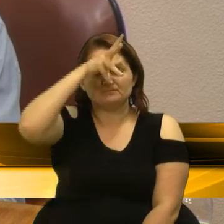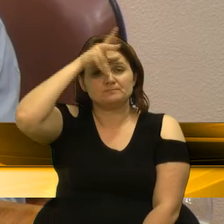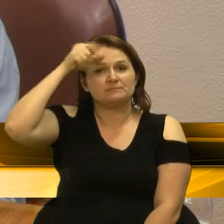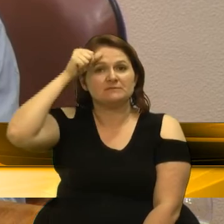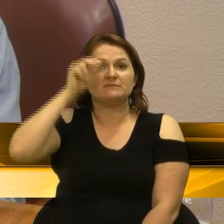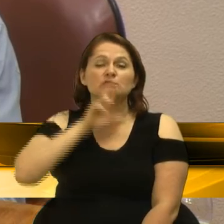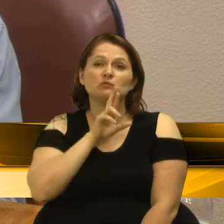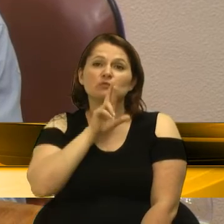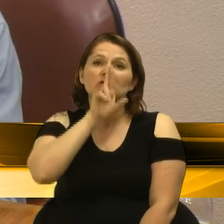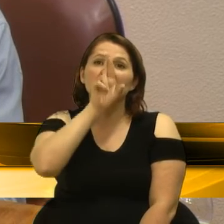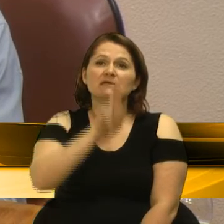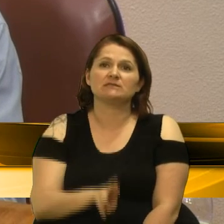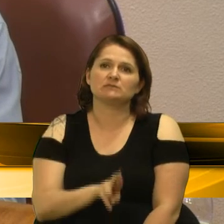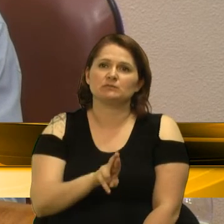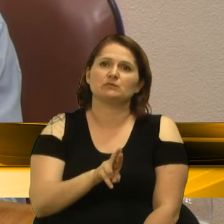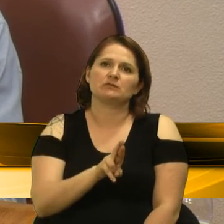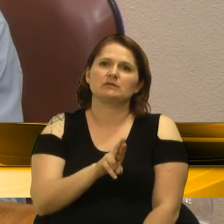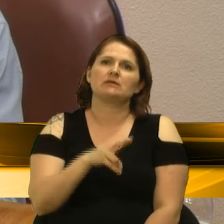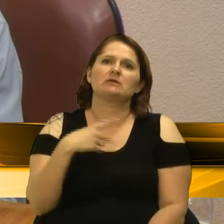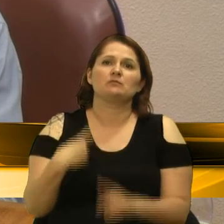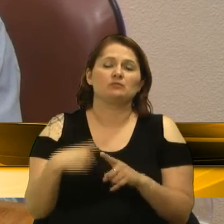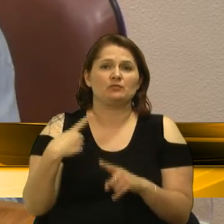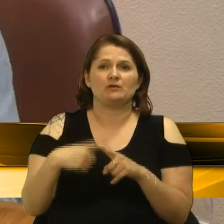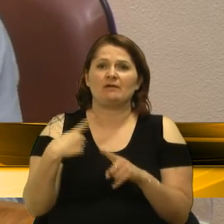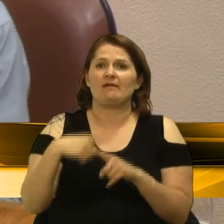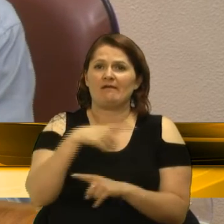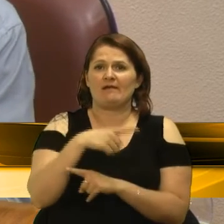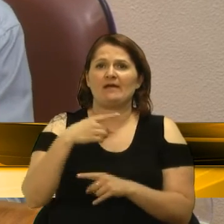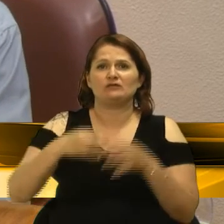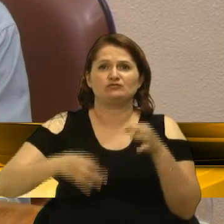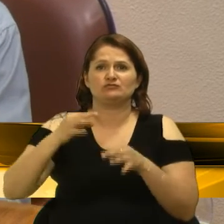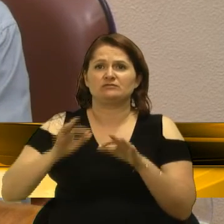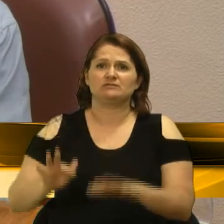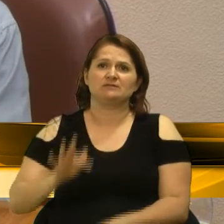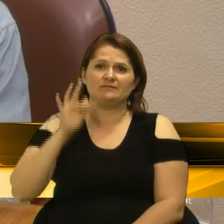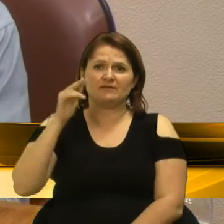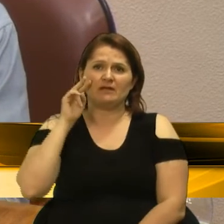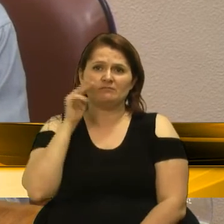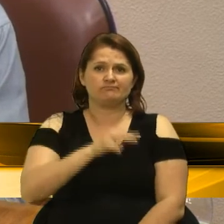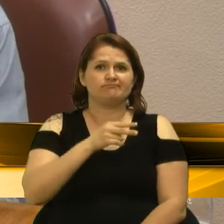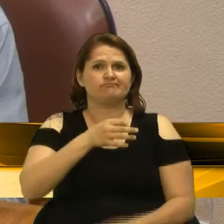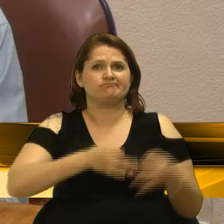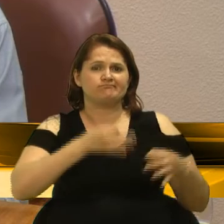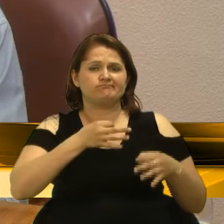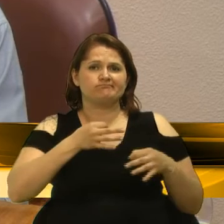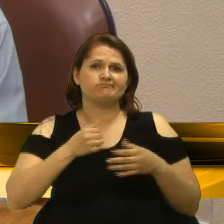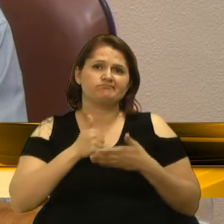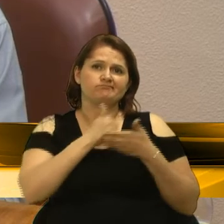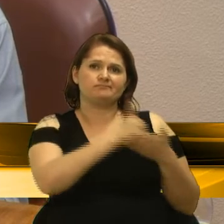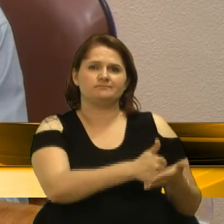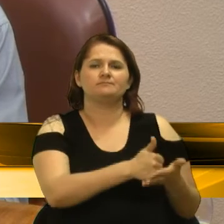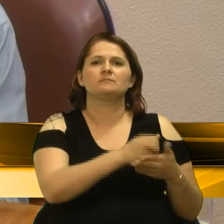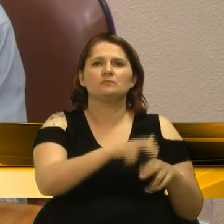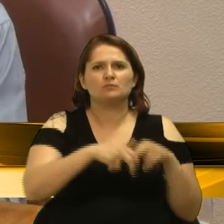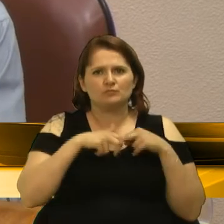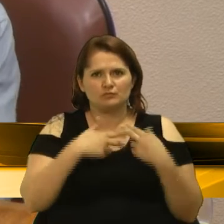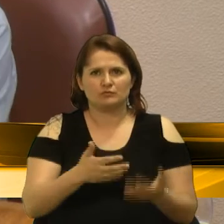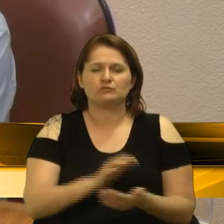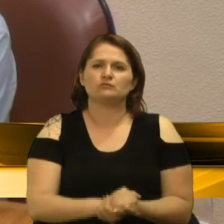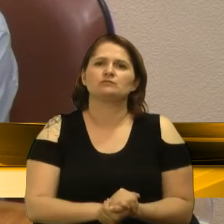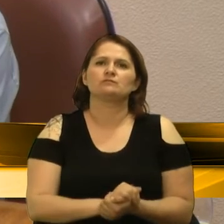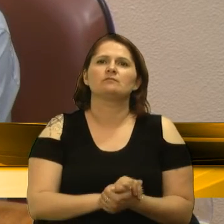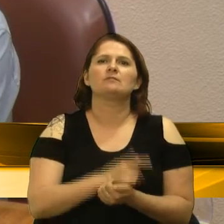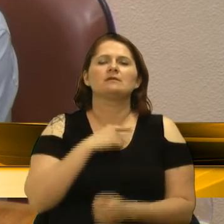efetiva caracterização da competência da Justiça Federal para análise e processamento do feito. Em resposta, o MPF se manifestou no